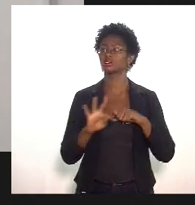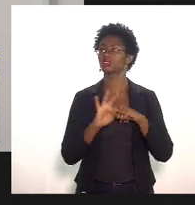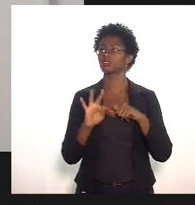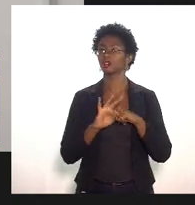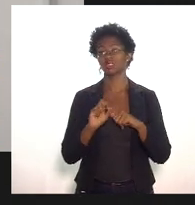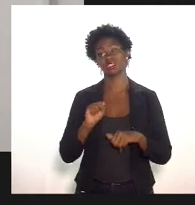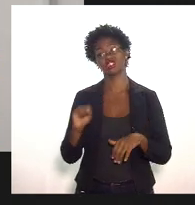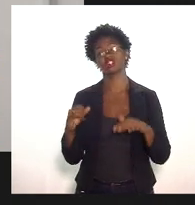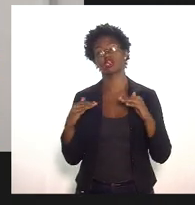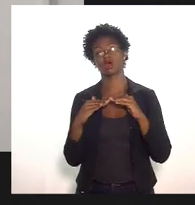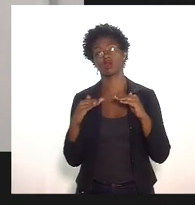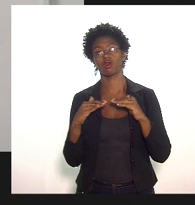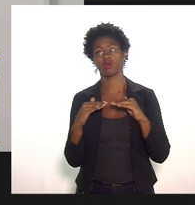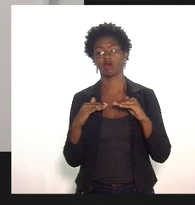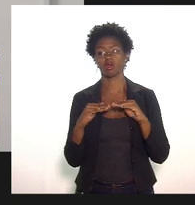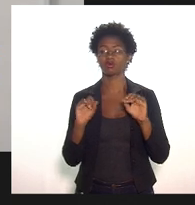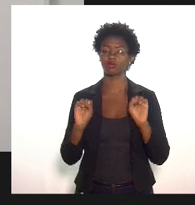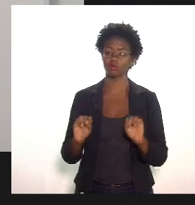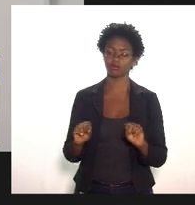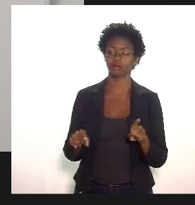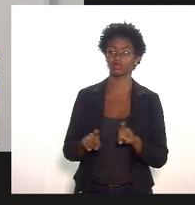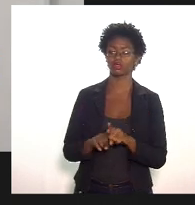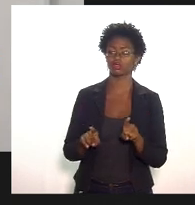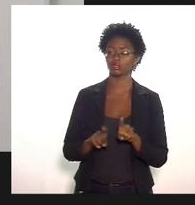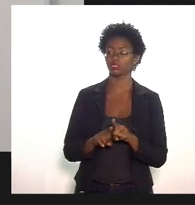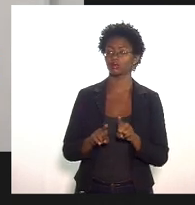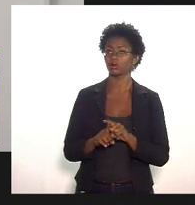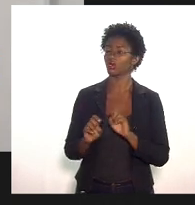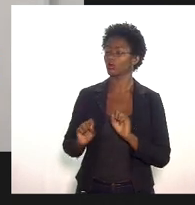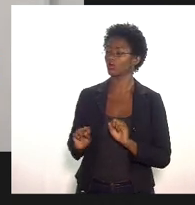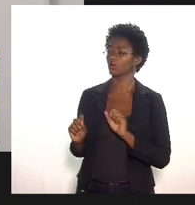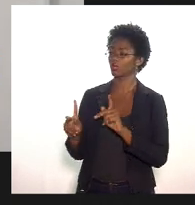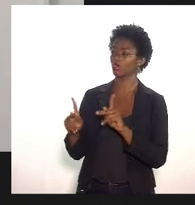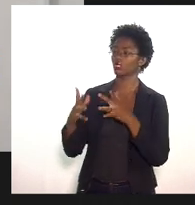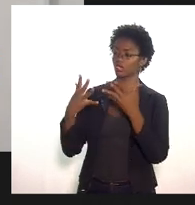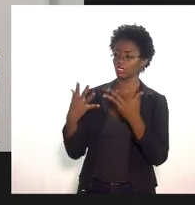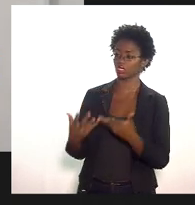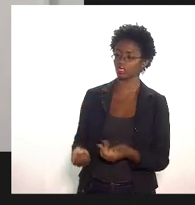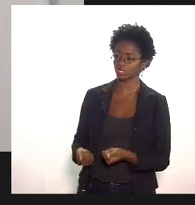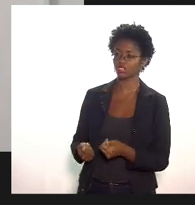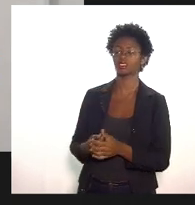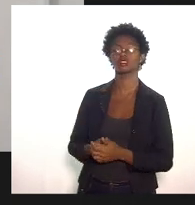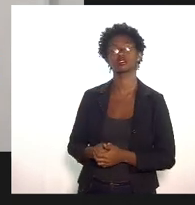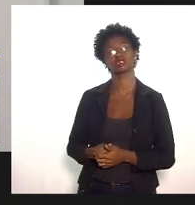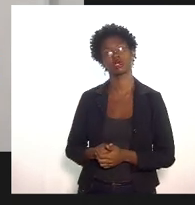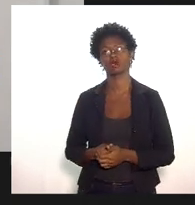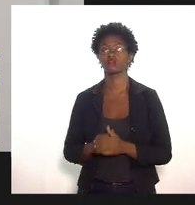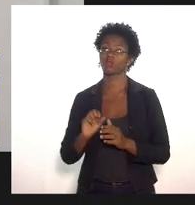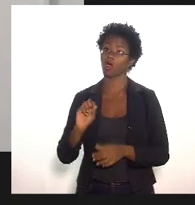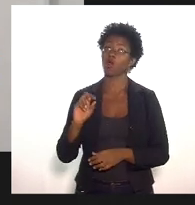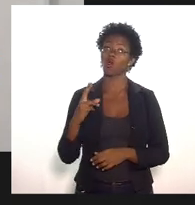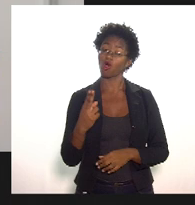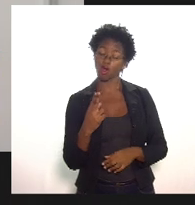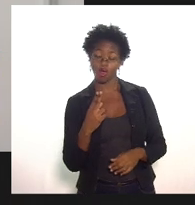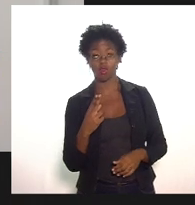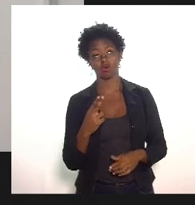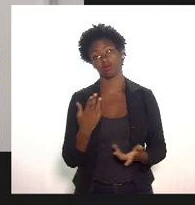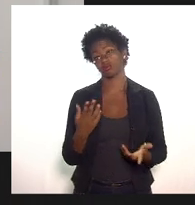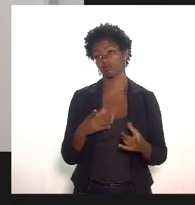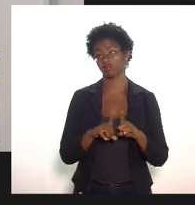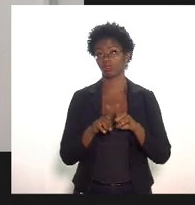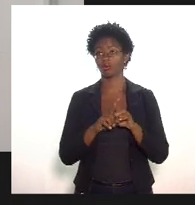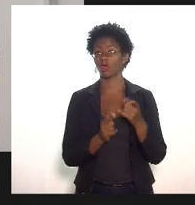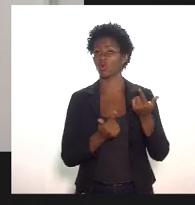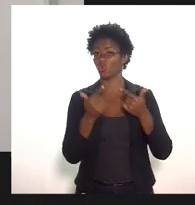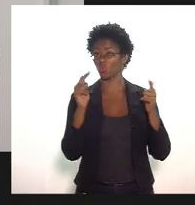por ela, podem estar, não é, dizendo ok, a nota técnica contempla, ou então fazer mais algumas